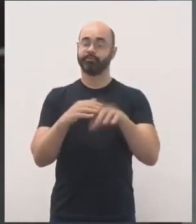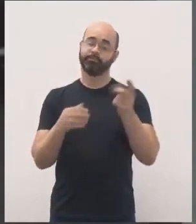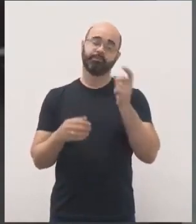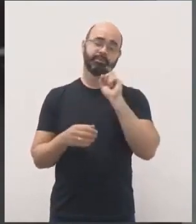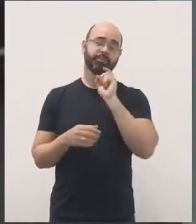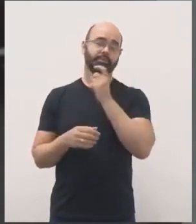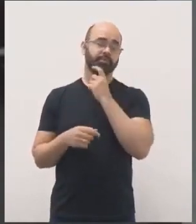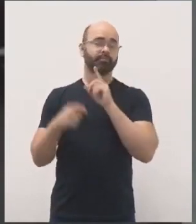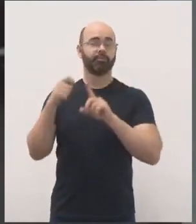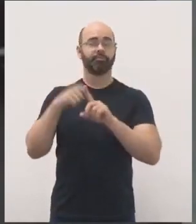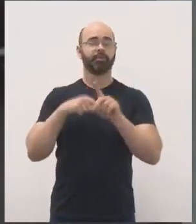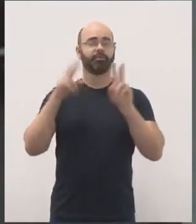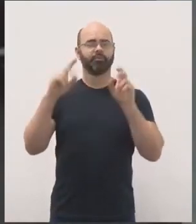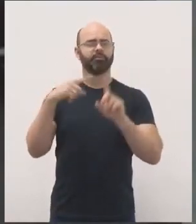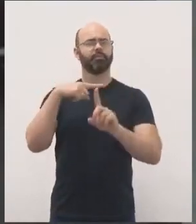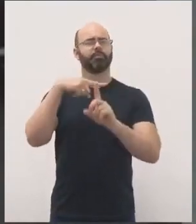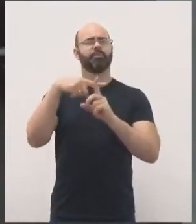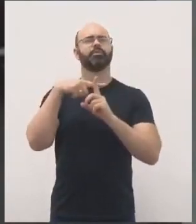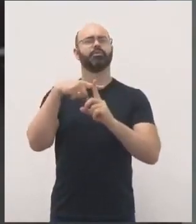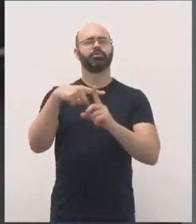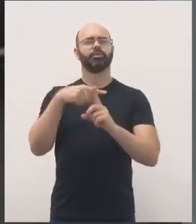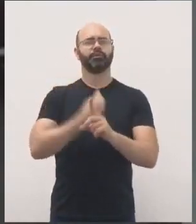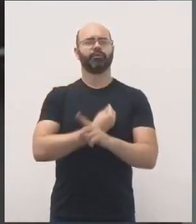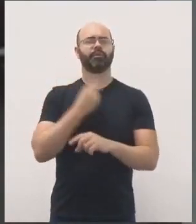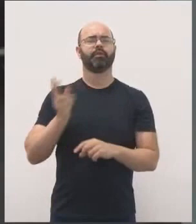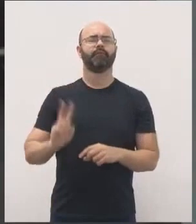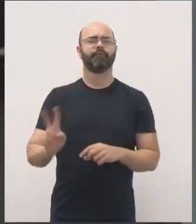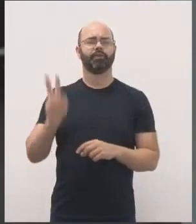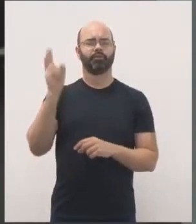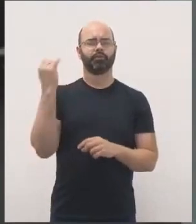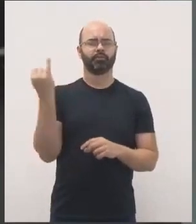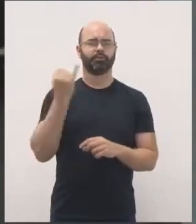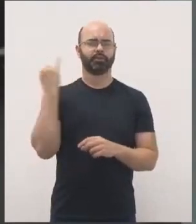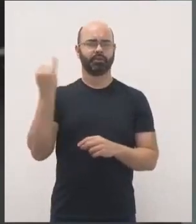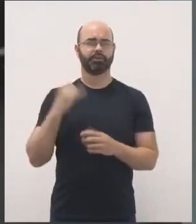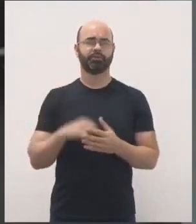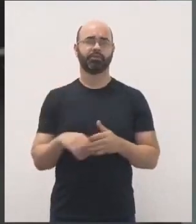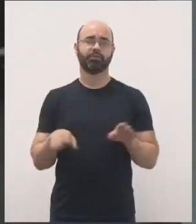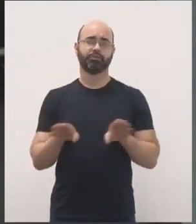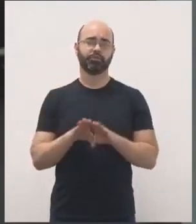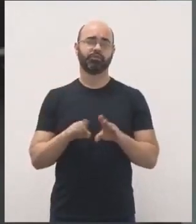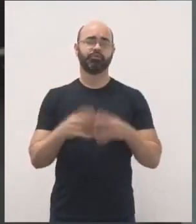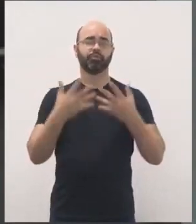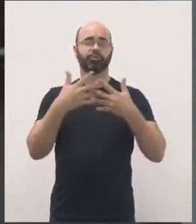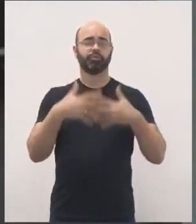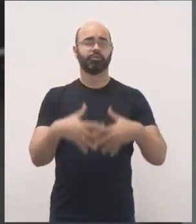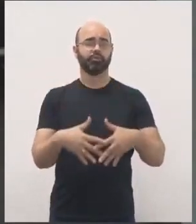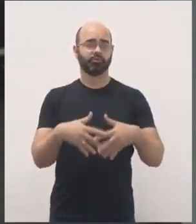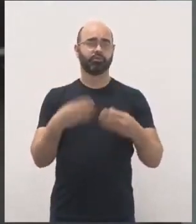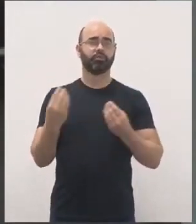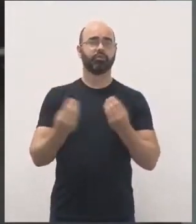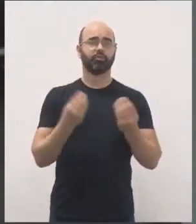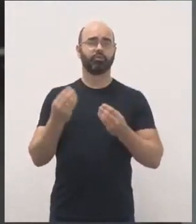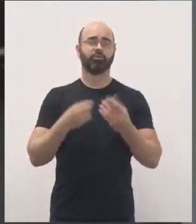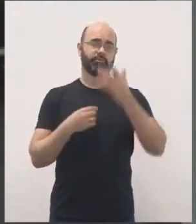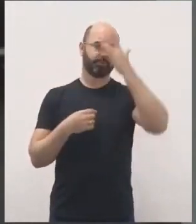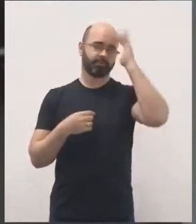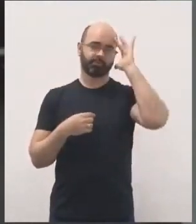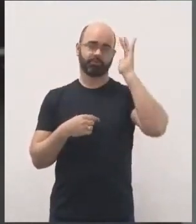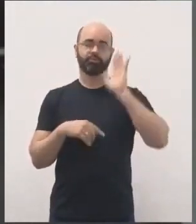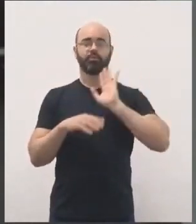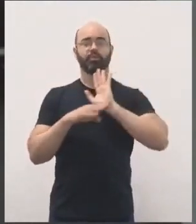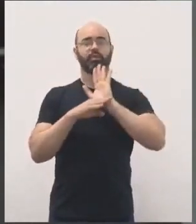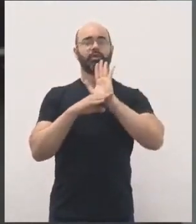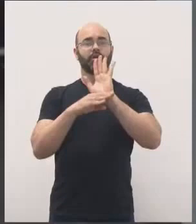como um mês positivo de valorização da vida e também de criar estruturas que possam acolher as pessoas que